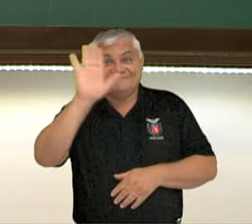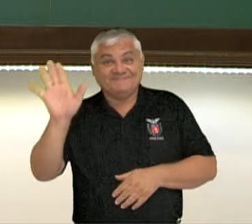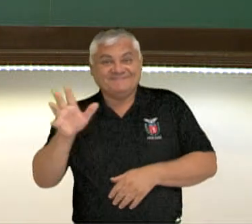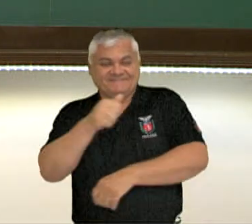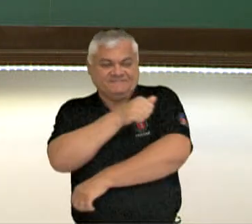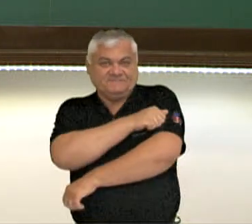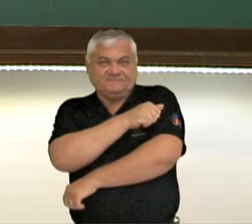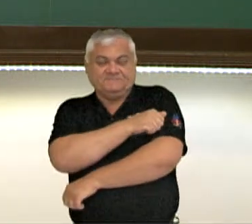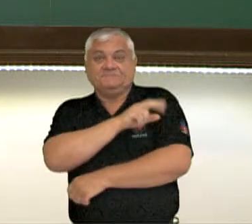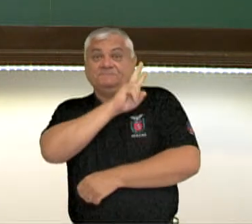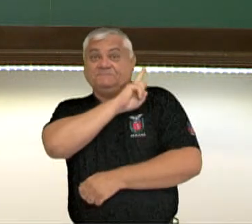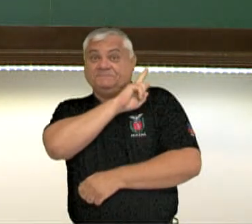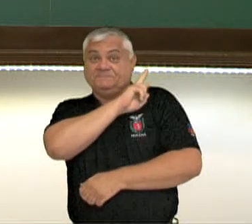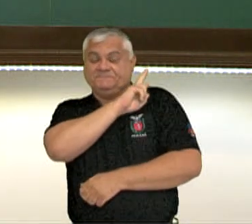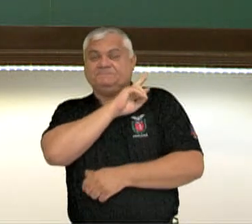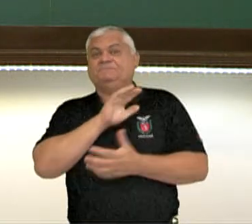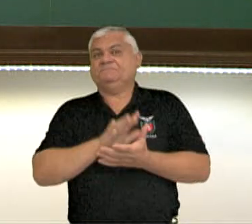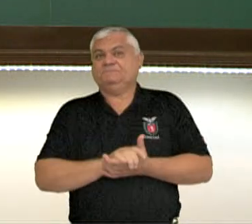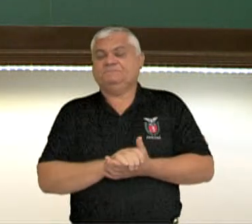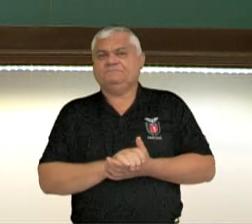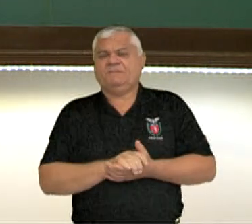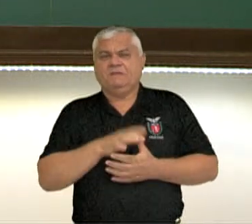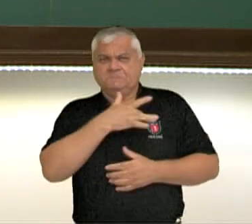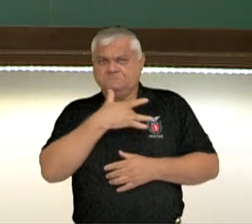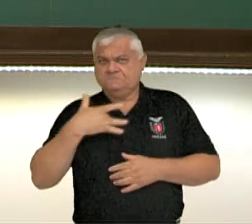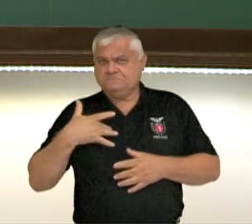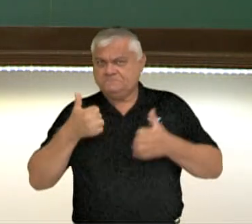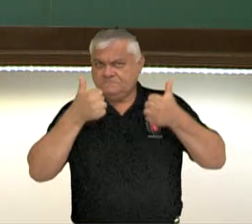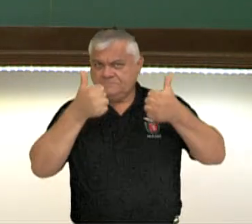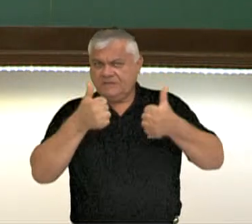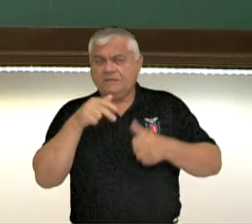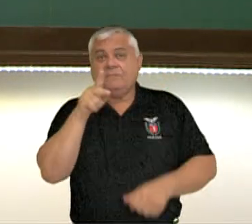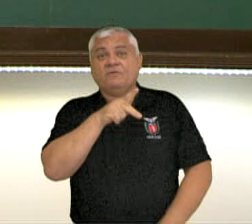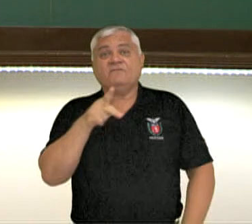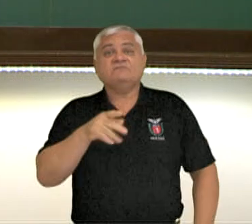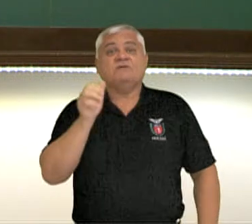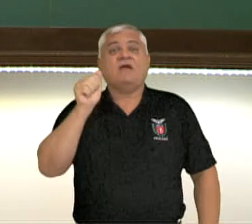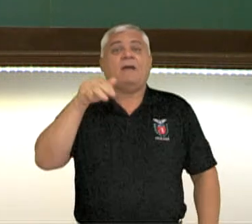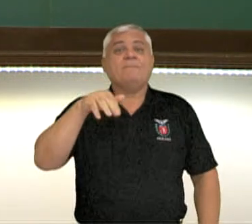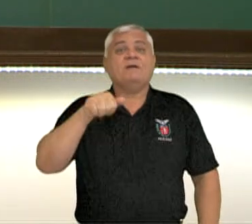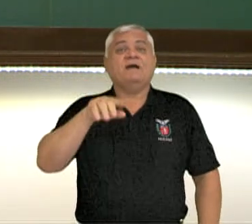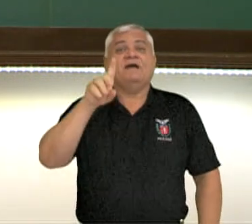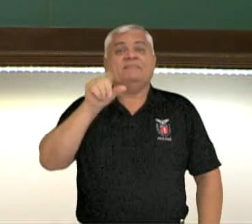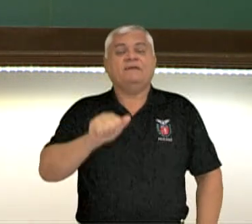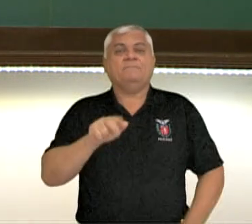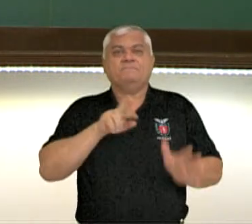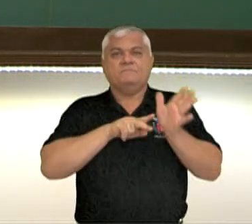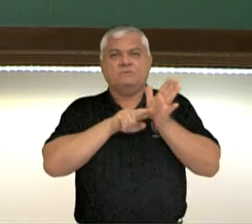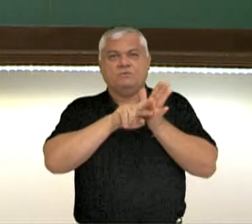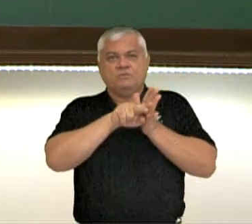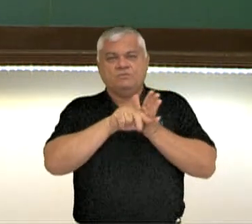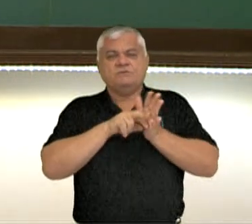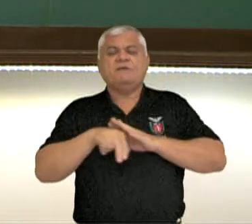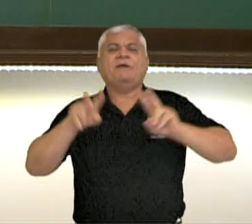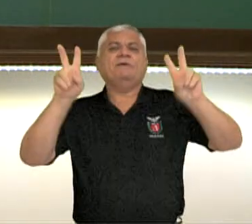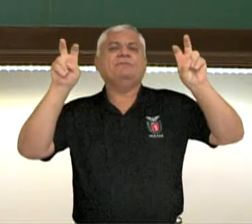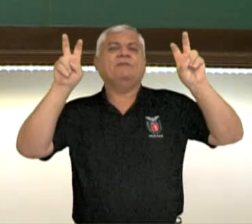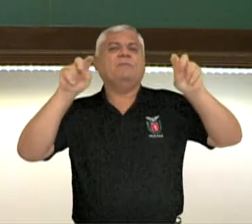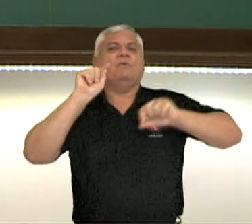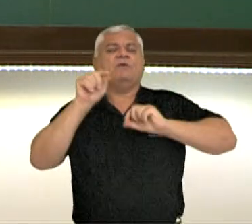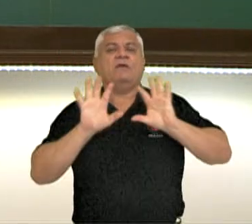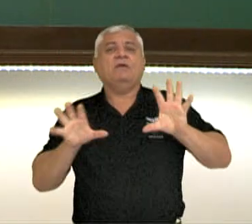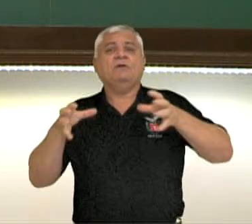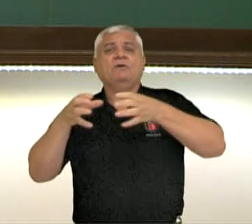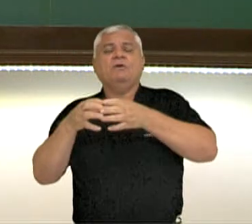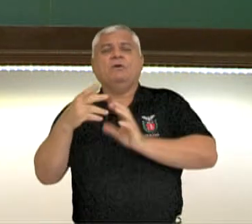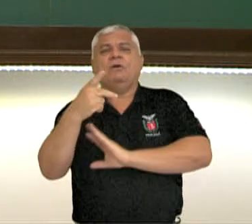Olá, estudantes da segunda série do ensino médio, como vocês estão? Eu sou a professora Amanda Gonçalves, de Biologia, e o tema da nossa aula hoje é